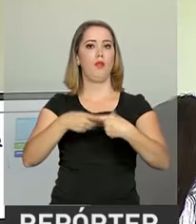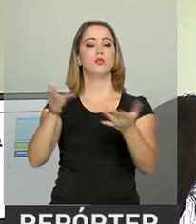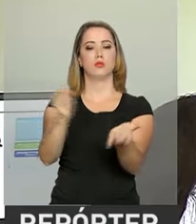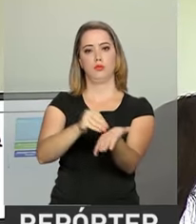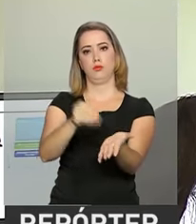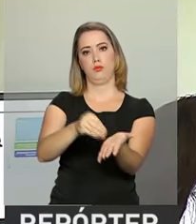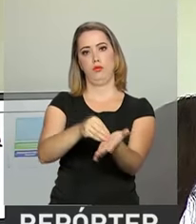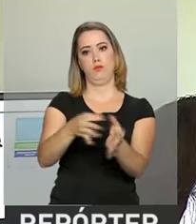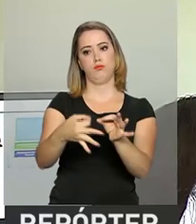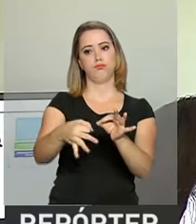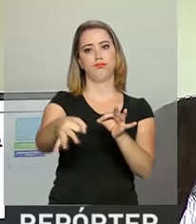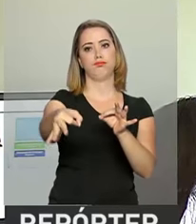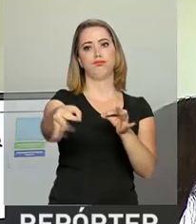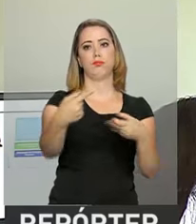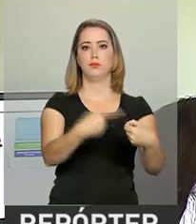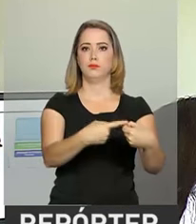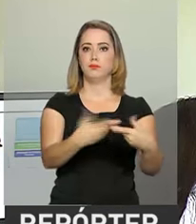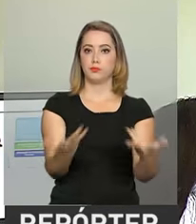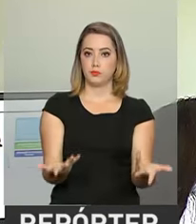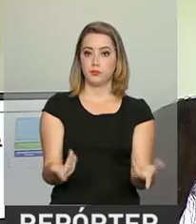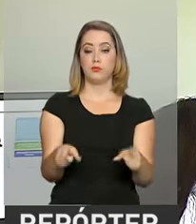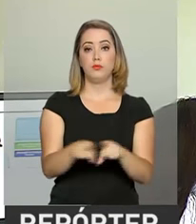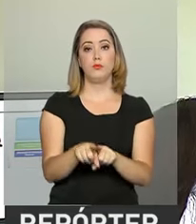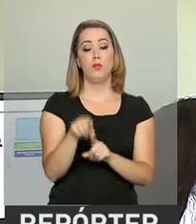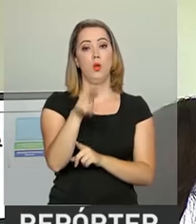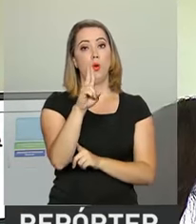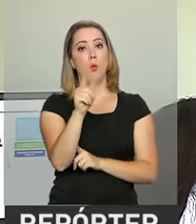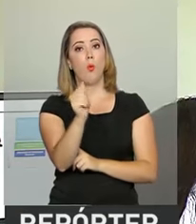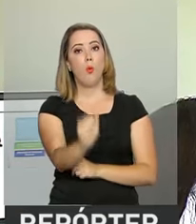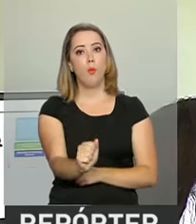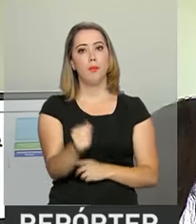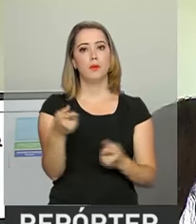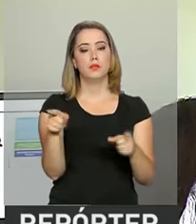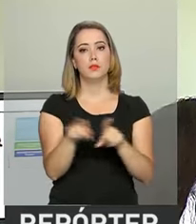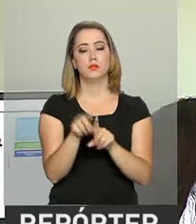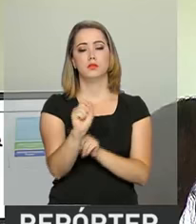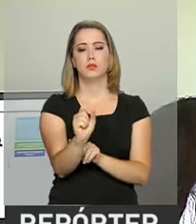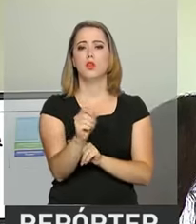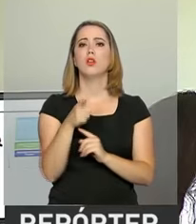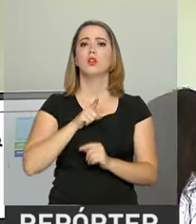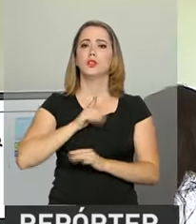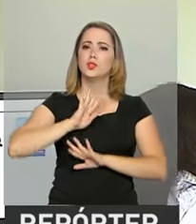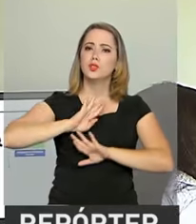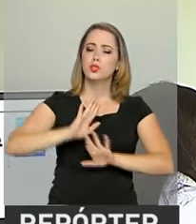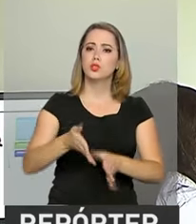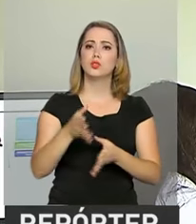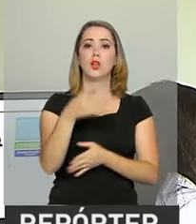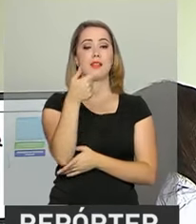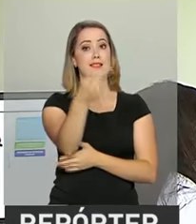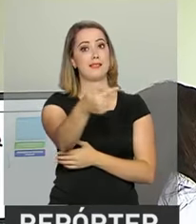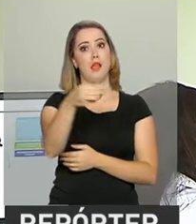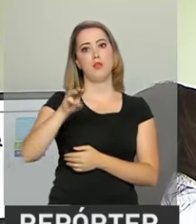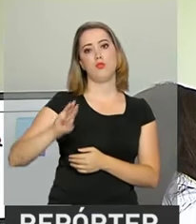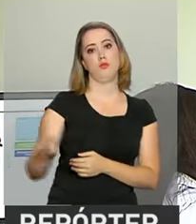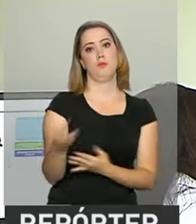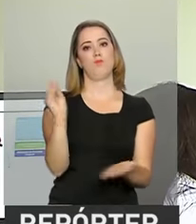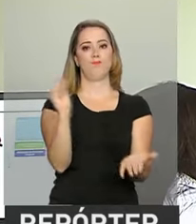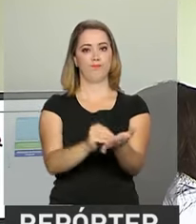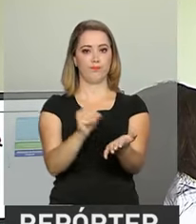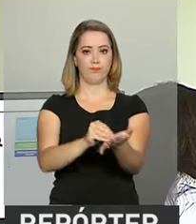profissional a unidade básica de saúde que a Fabiane trabalha por exemplo chegou a ficar até 7 meses sem